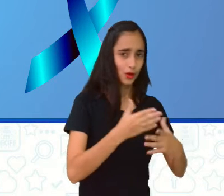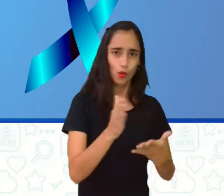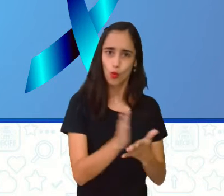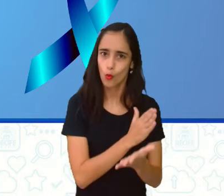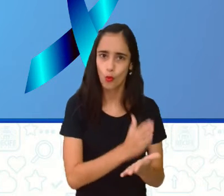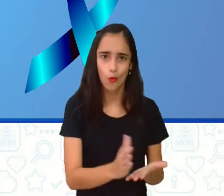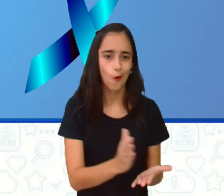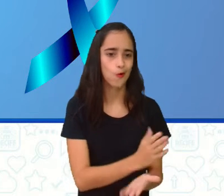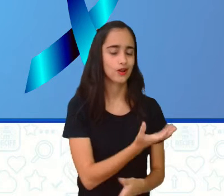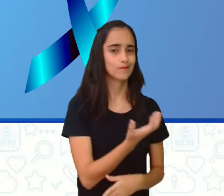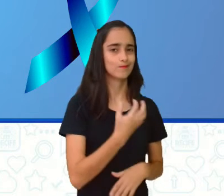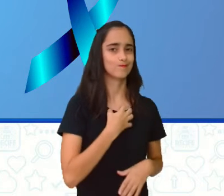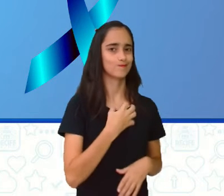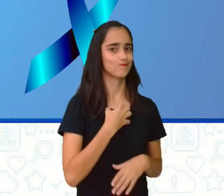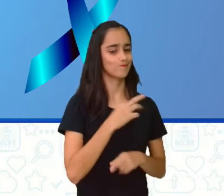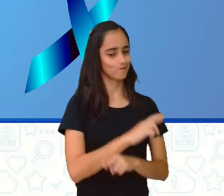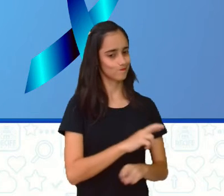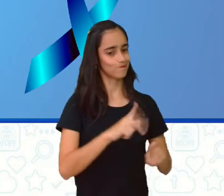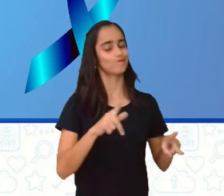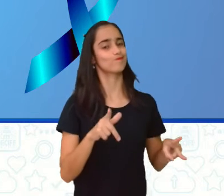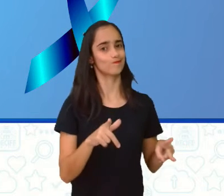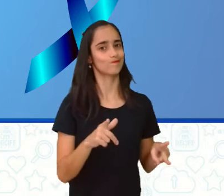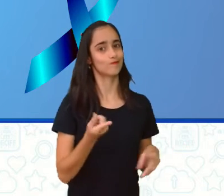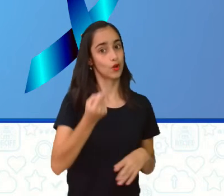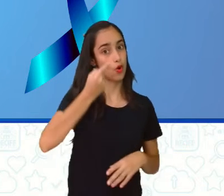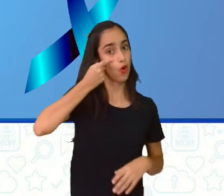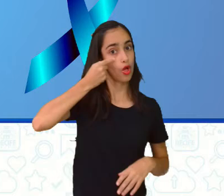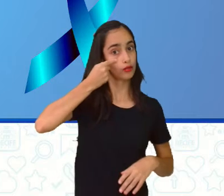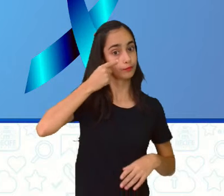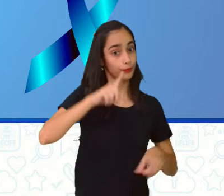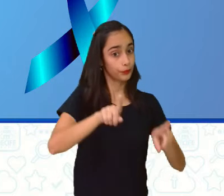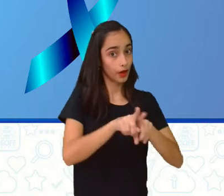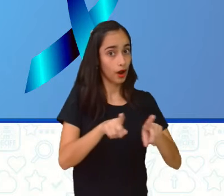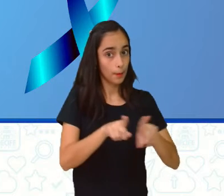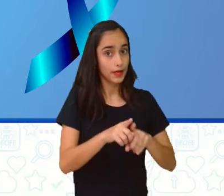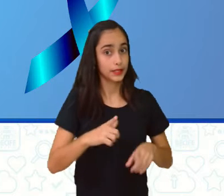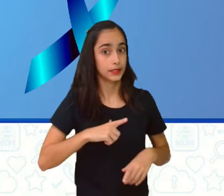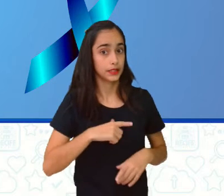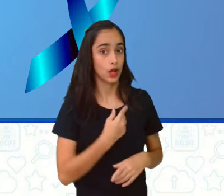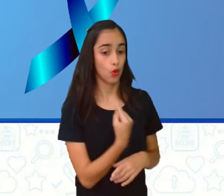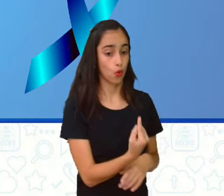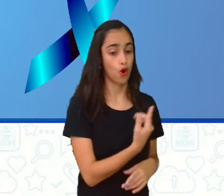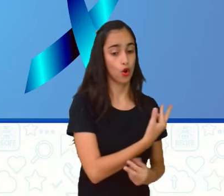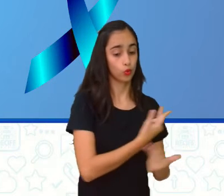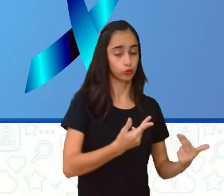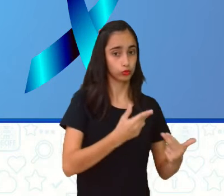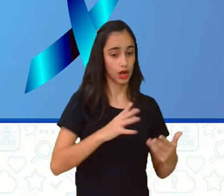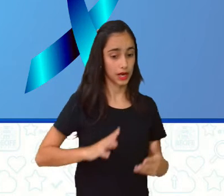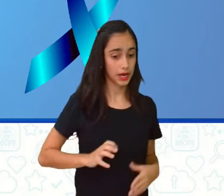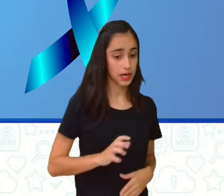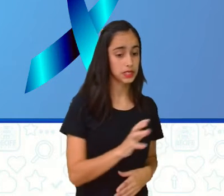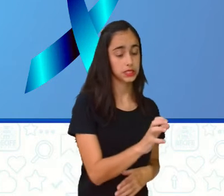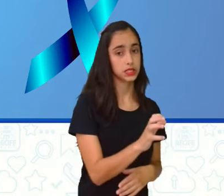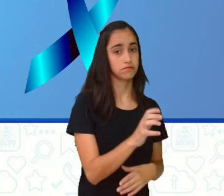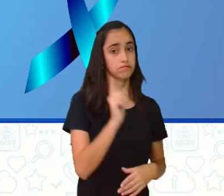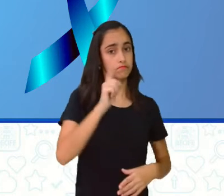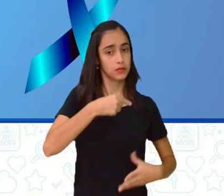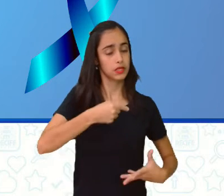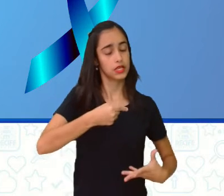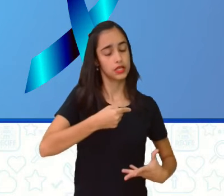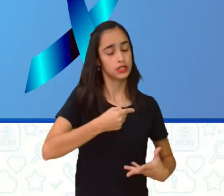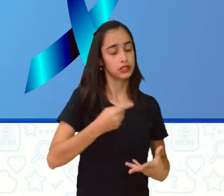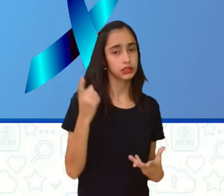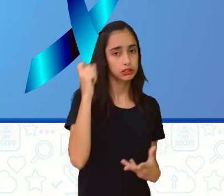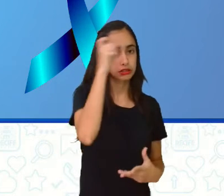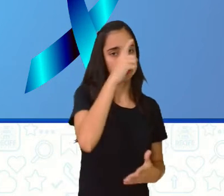o sintoma dele é difícil de você distinguir. Quando ele vem dar sintomas, já está a fase bem afetada. Então, vamos fazer